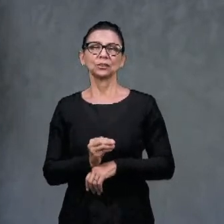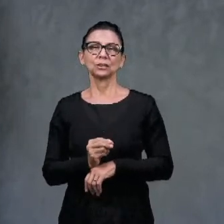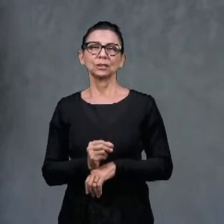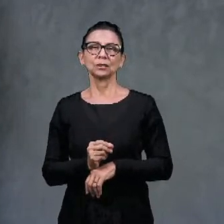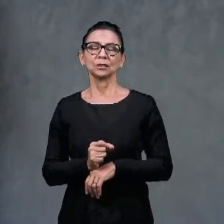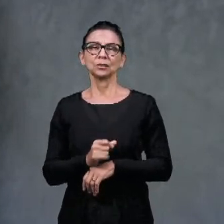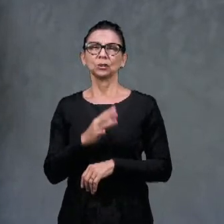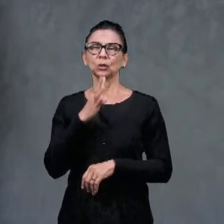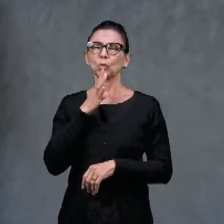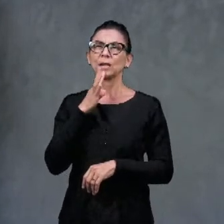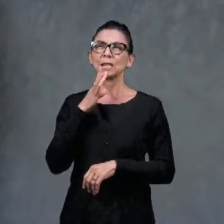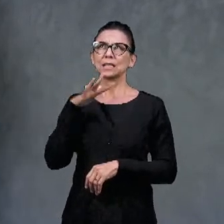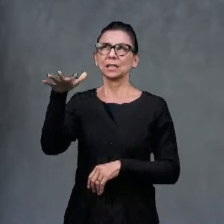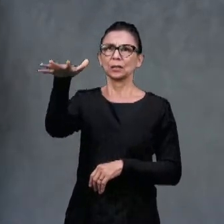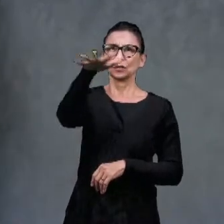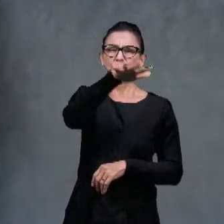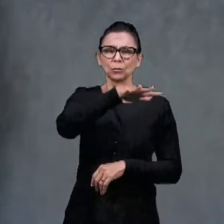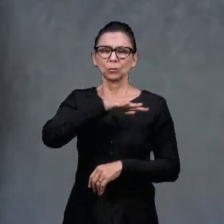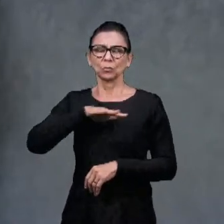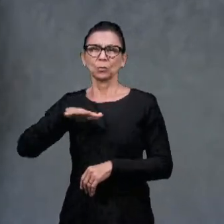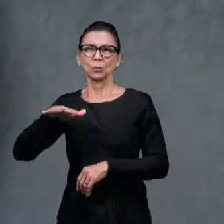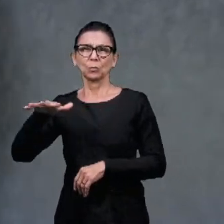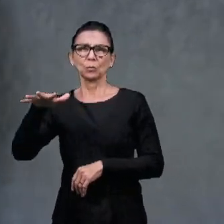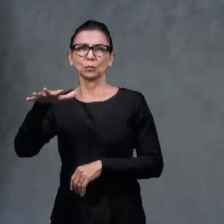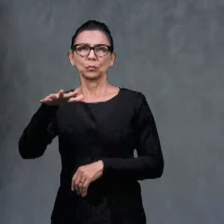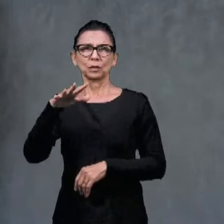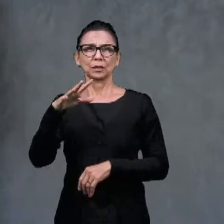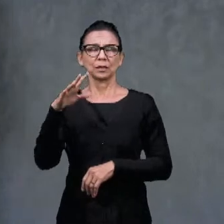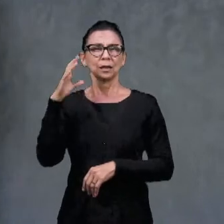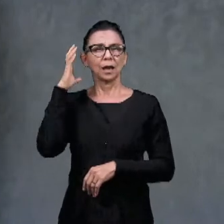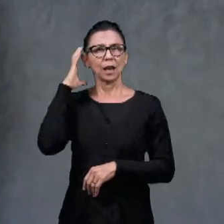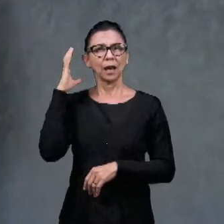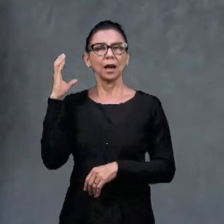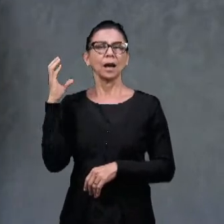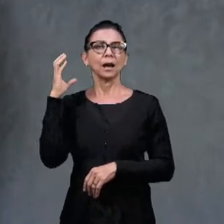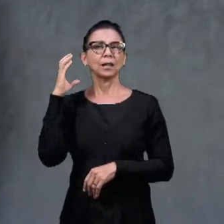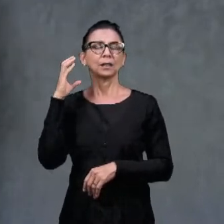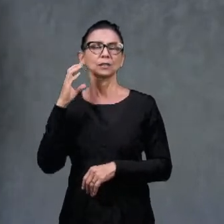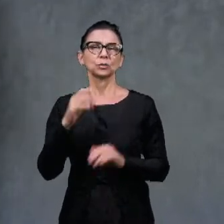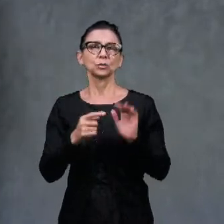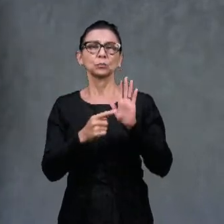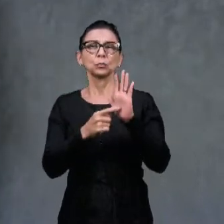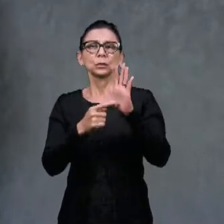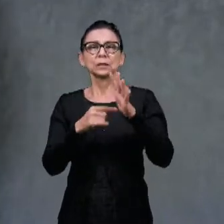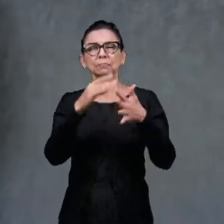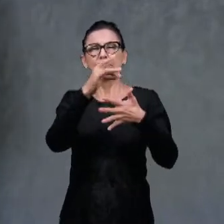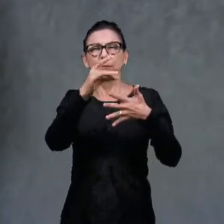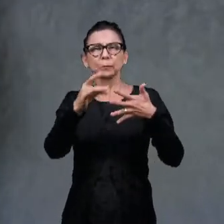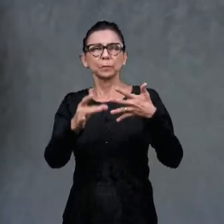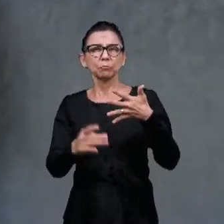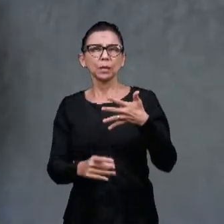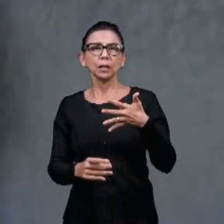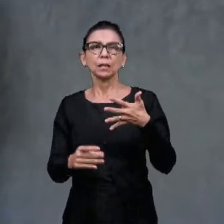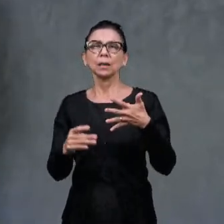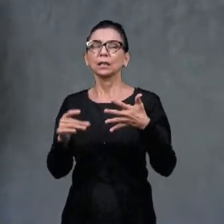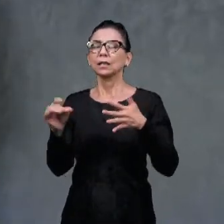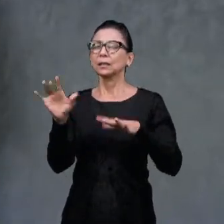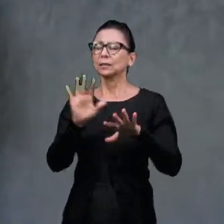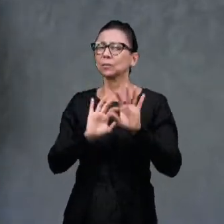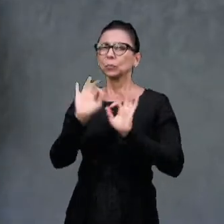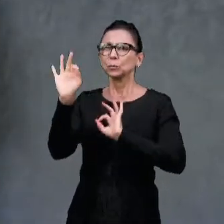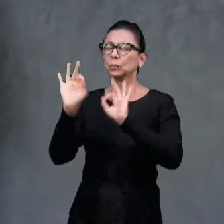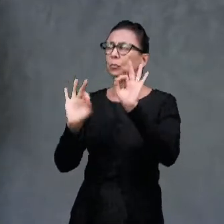passeio virtual aqui pela rádio, mostramos os detalhes do estúdio, como é que é o cenário, como é que é,